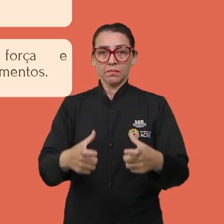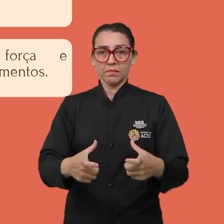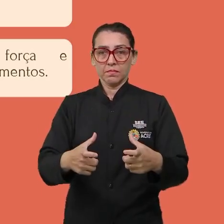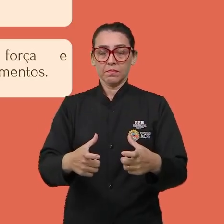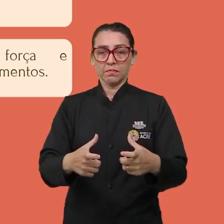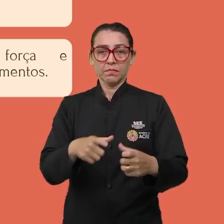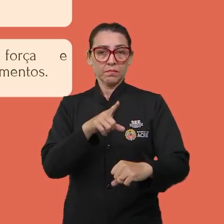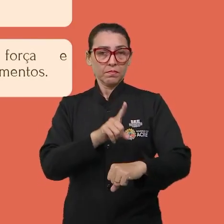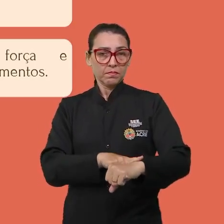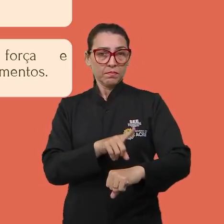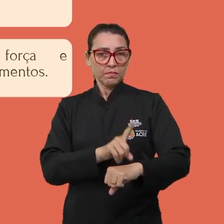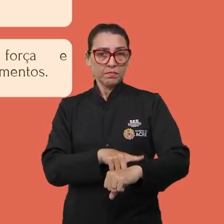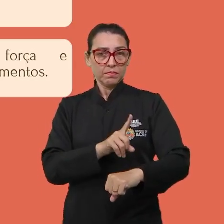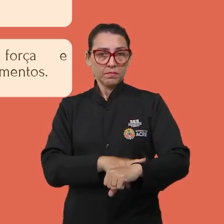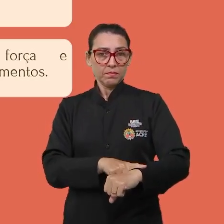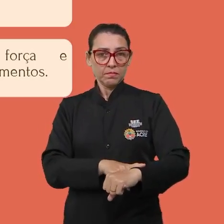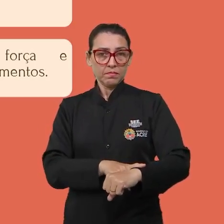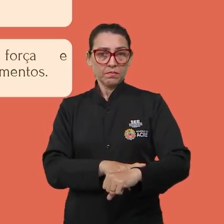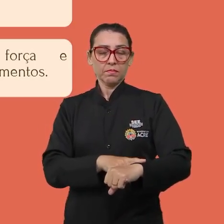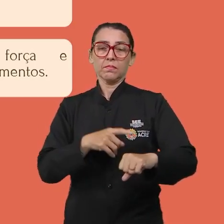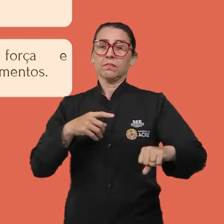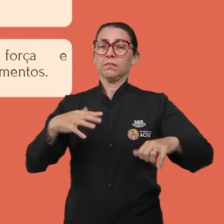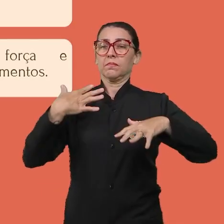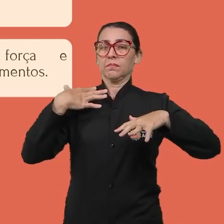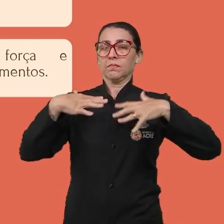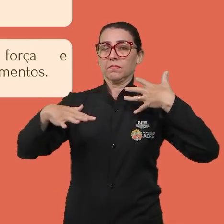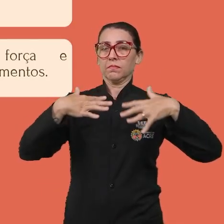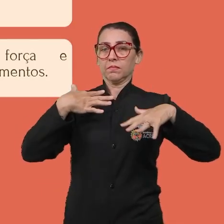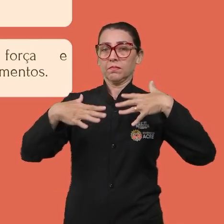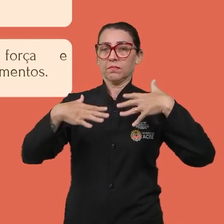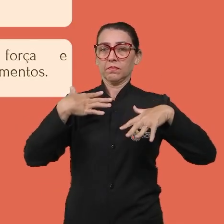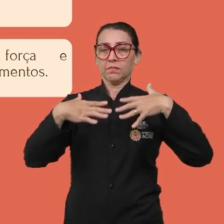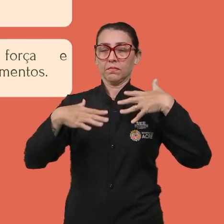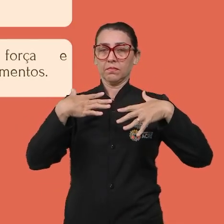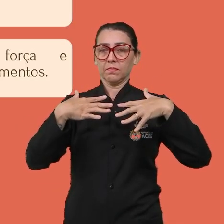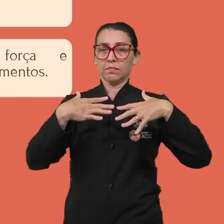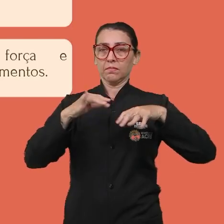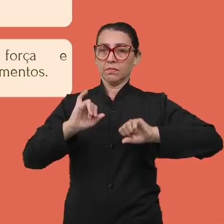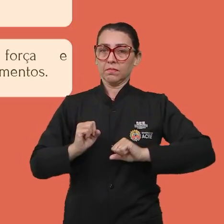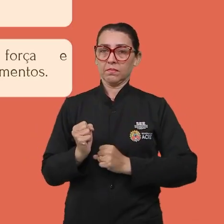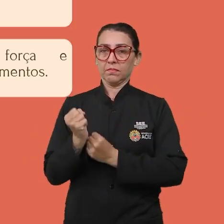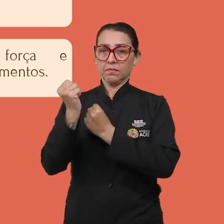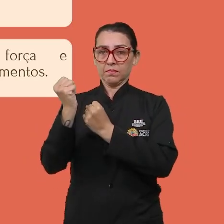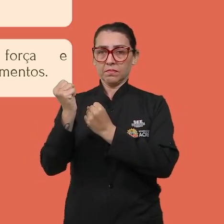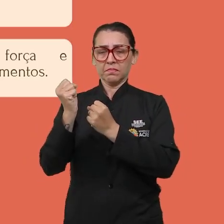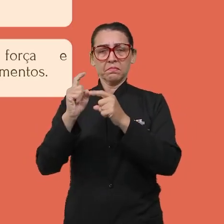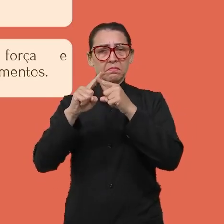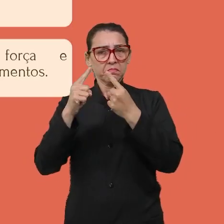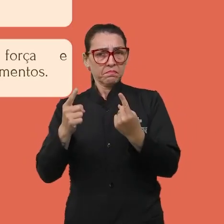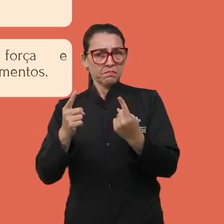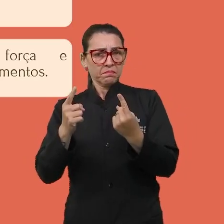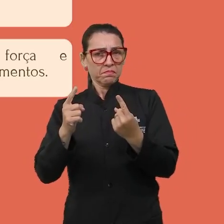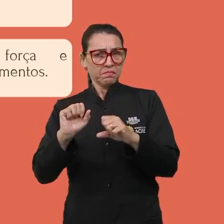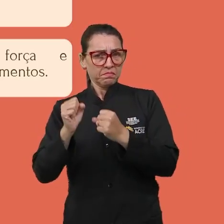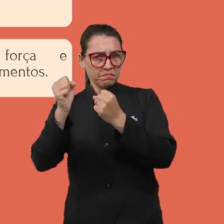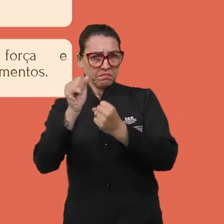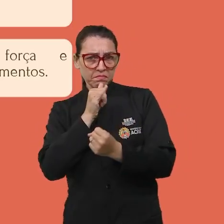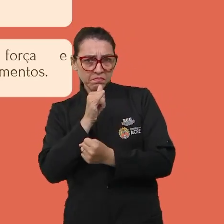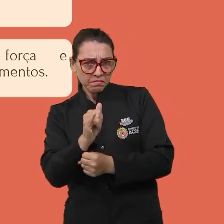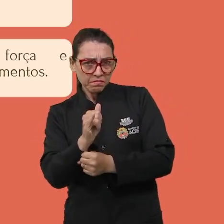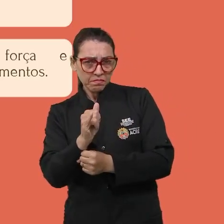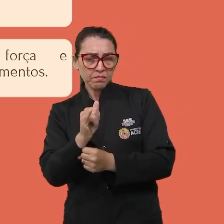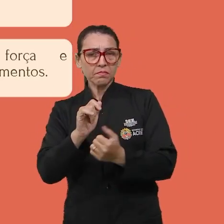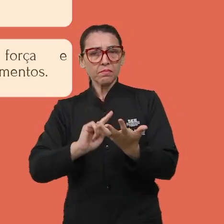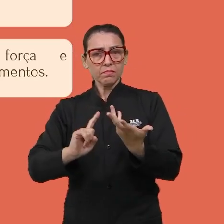espaço, tempo, movimento e energia. Ah, professora, mas energia é